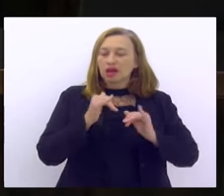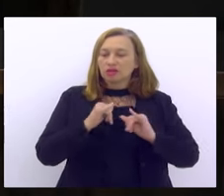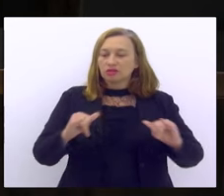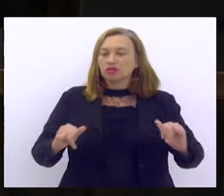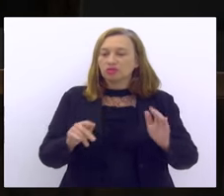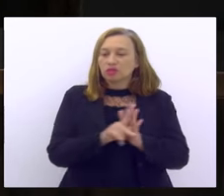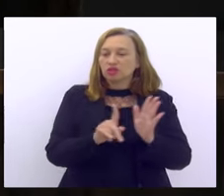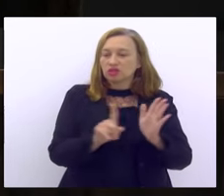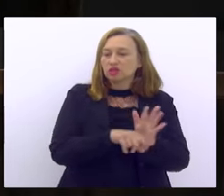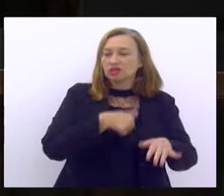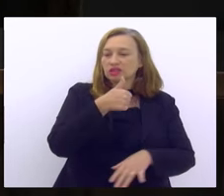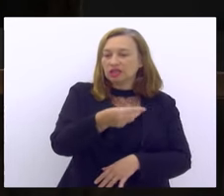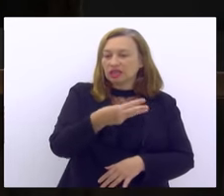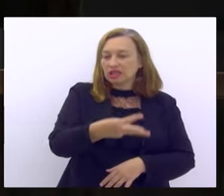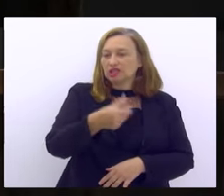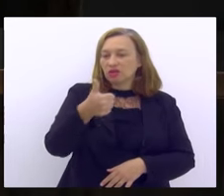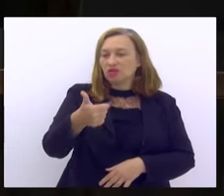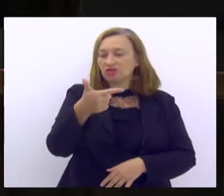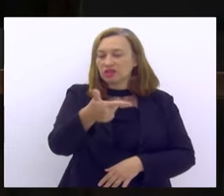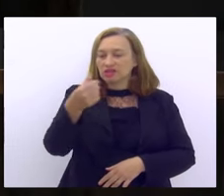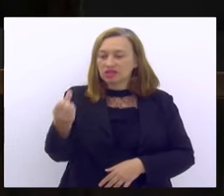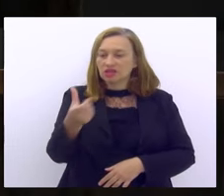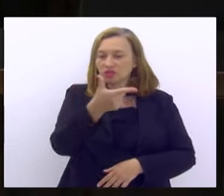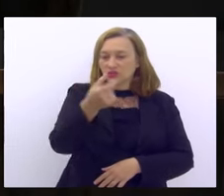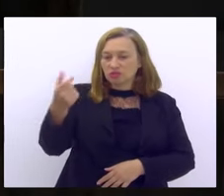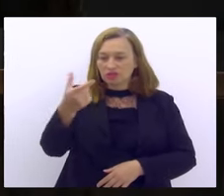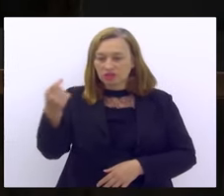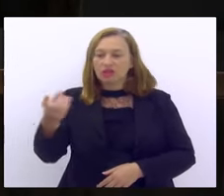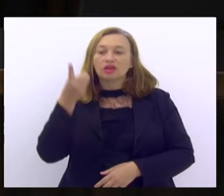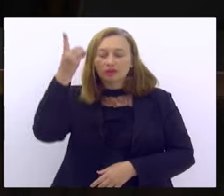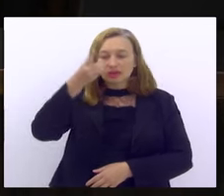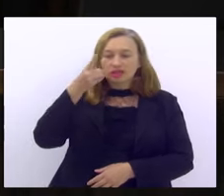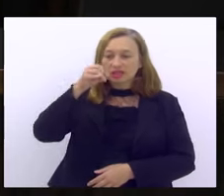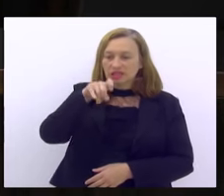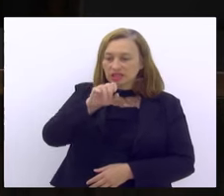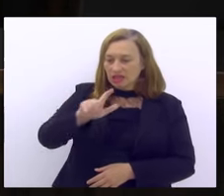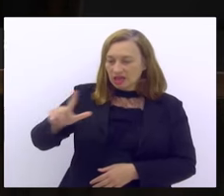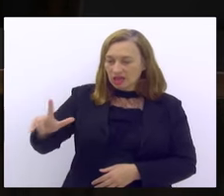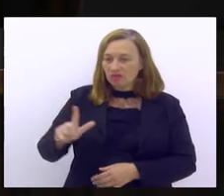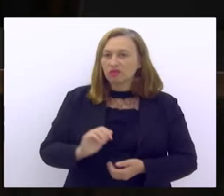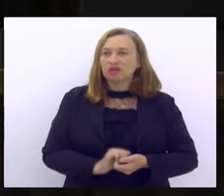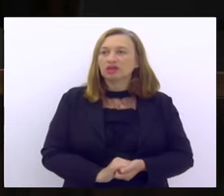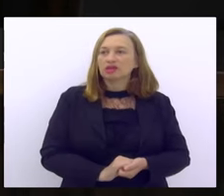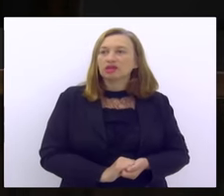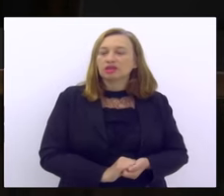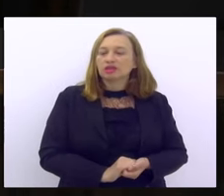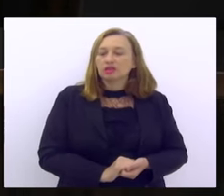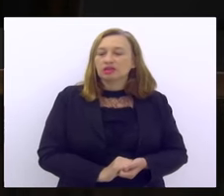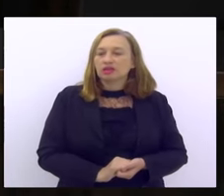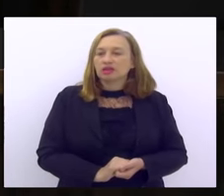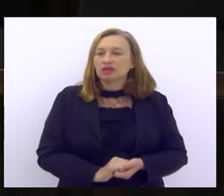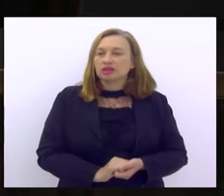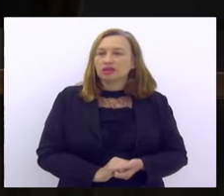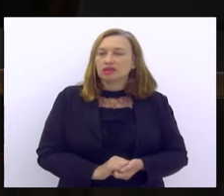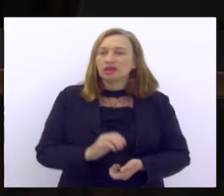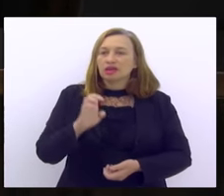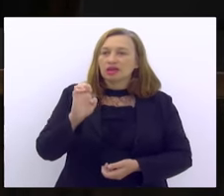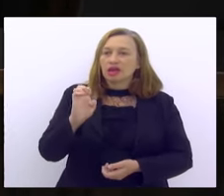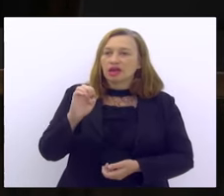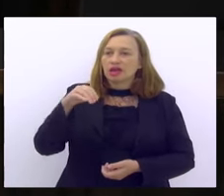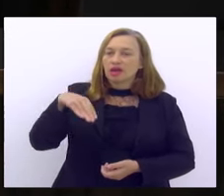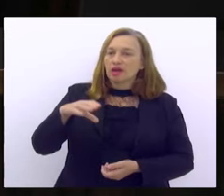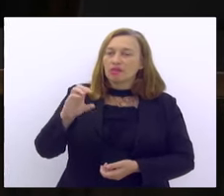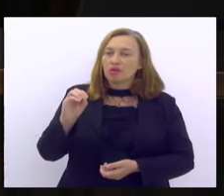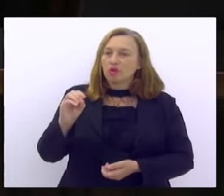Anuncio projeto de lei número 3126 de 2020, de autoria do deputado Daniel Liberon, que dispõe sobre a hemodiálise